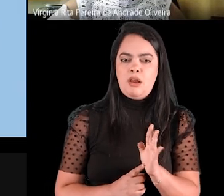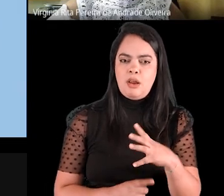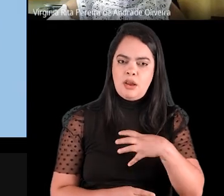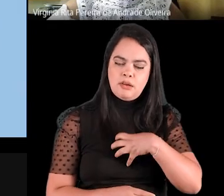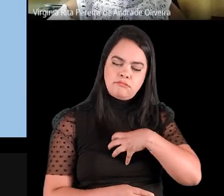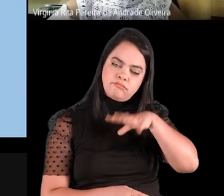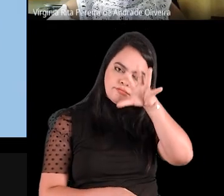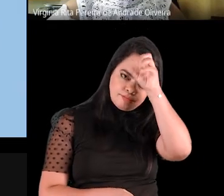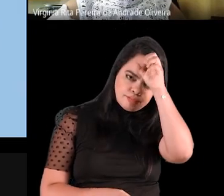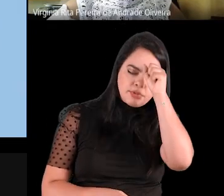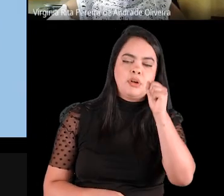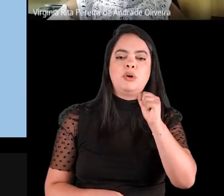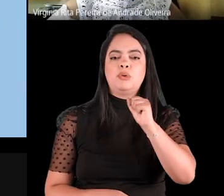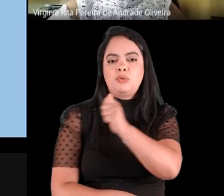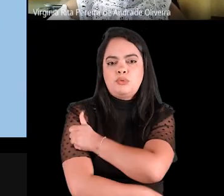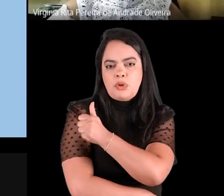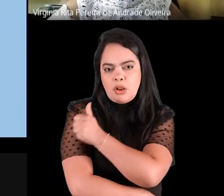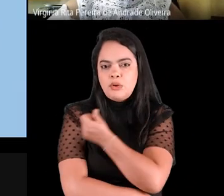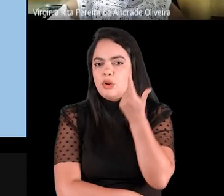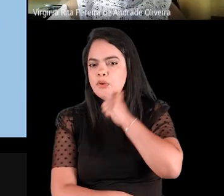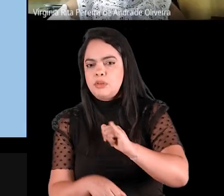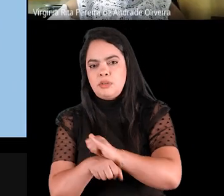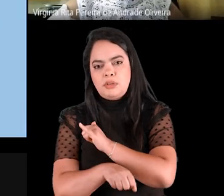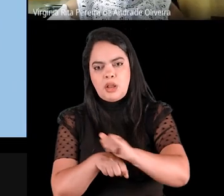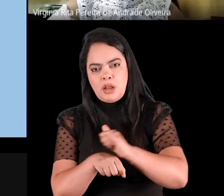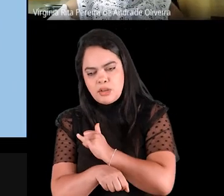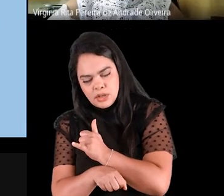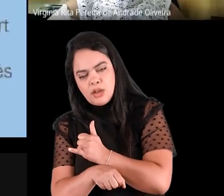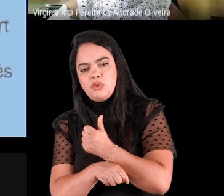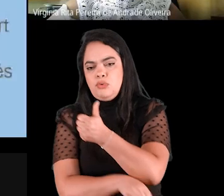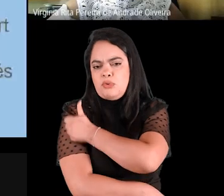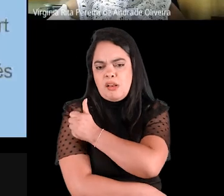de estratégias que garantam o envolvimento dos atores na aprendizagem.